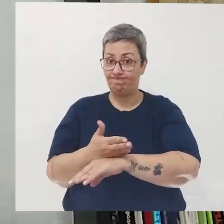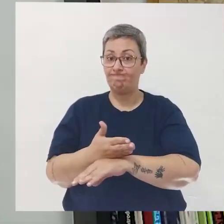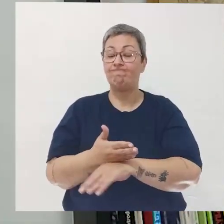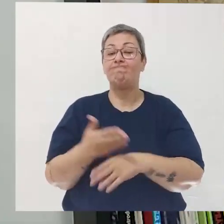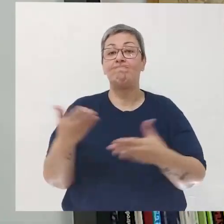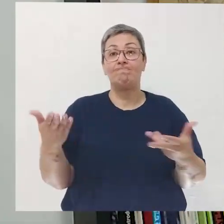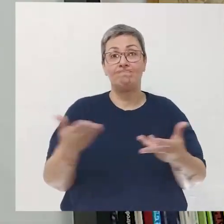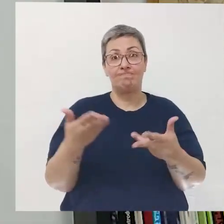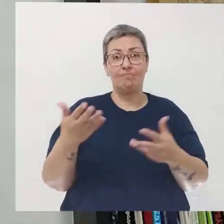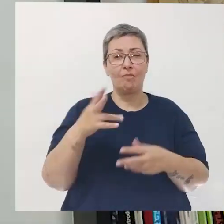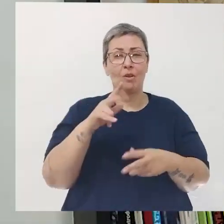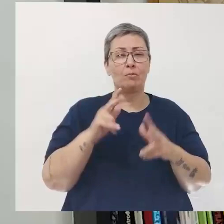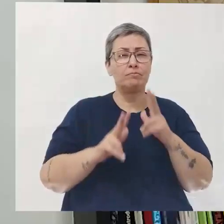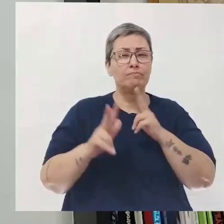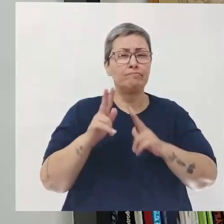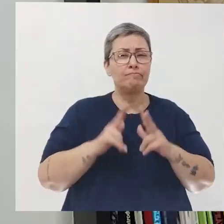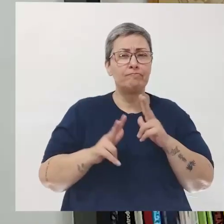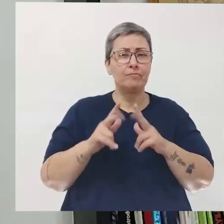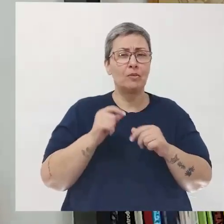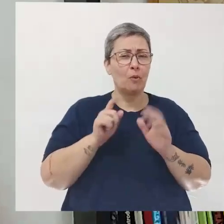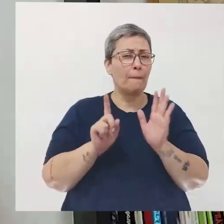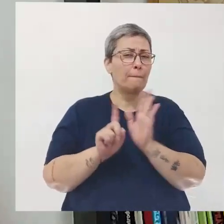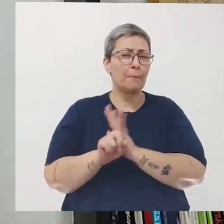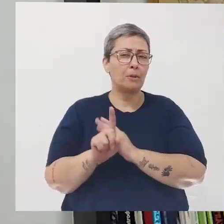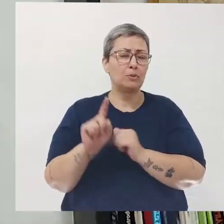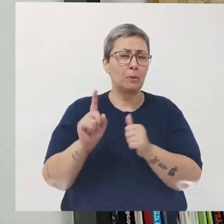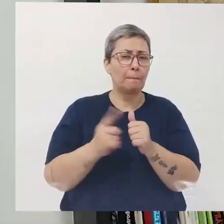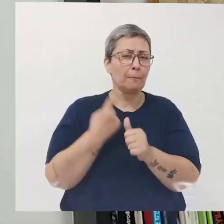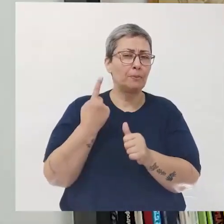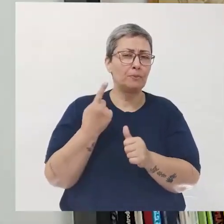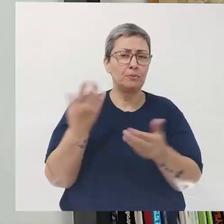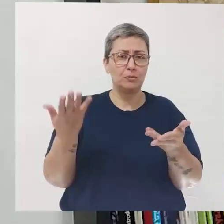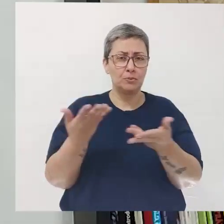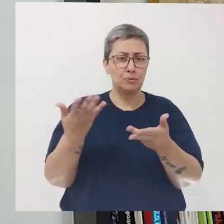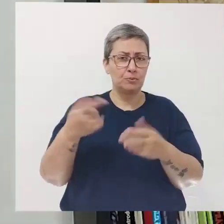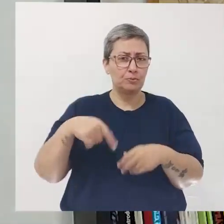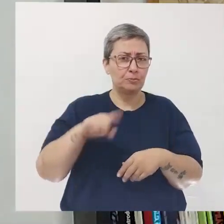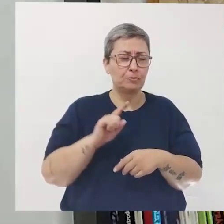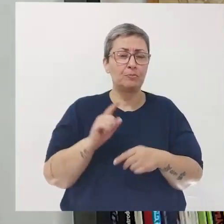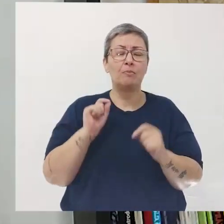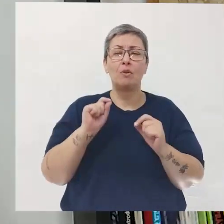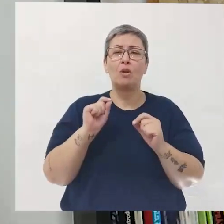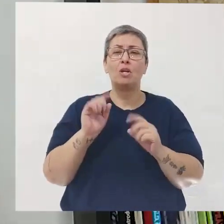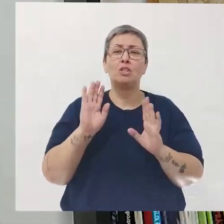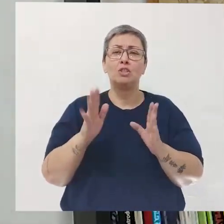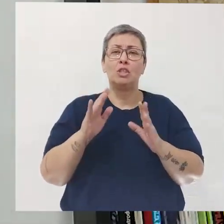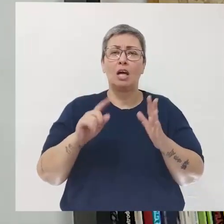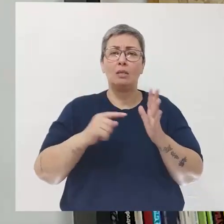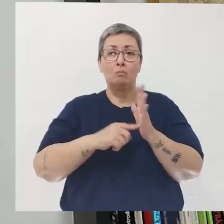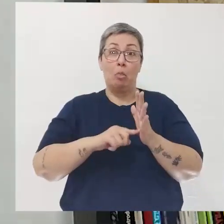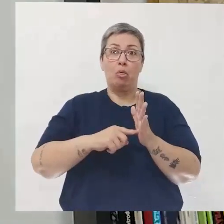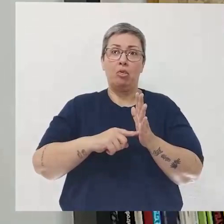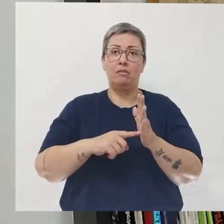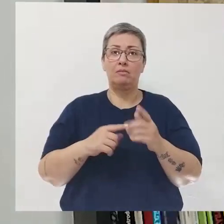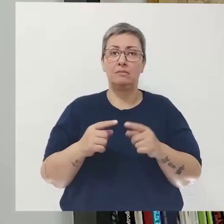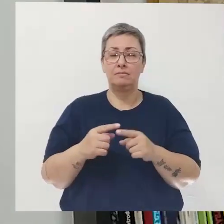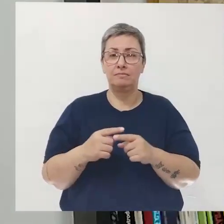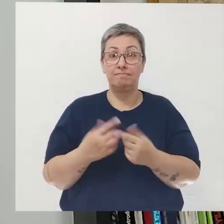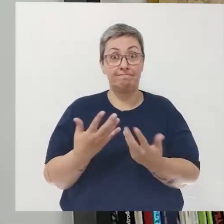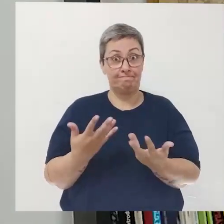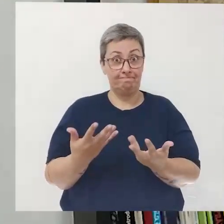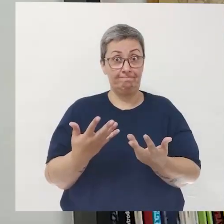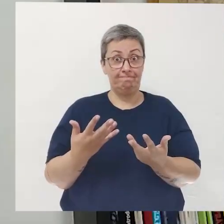acidentes. Agora vocês vão me dizer uma coisa, vou fazer uma pergunta, a primeira perguntinha aí que eu vou fazer para vocês. Você já tomou um choque?